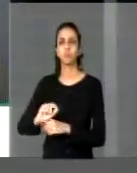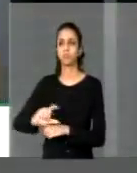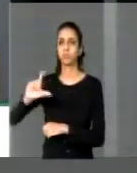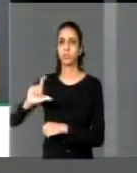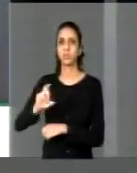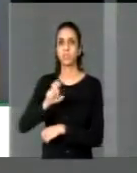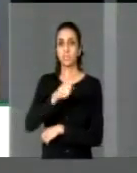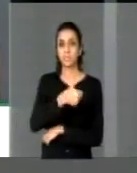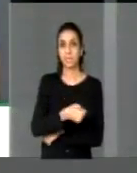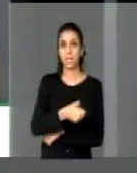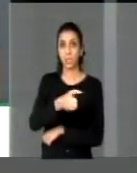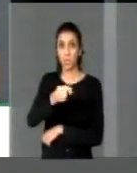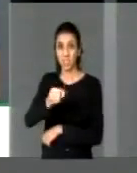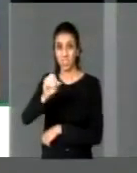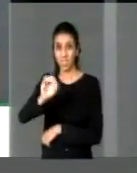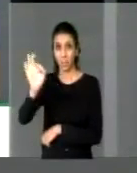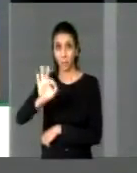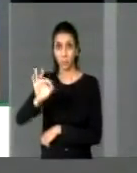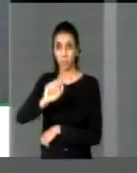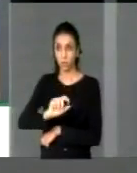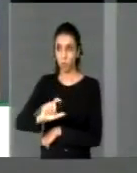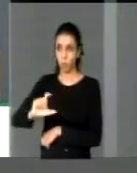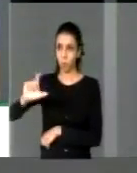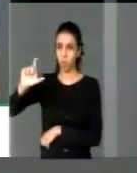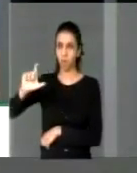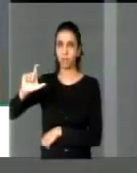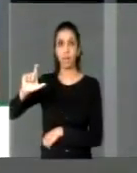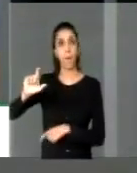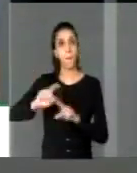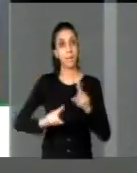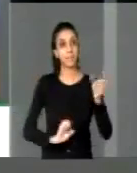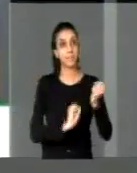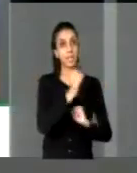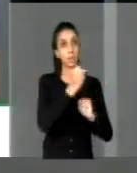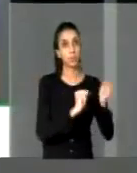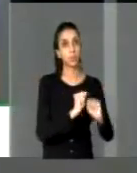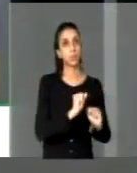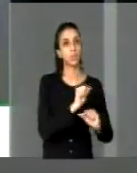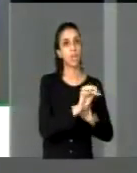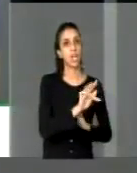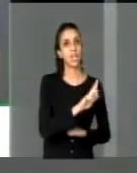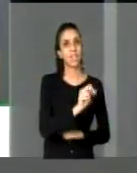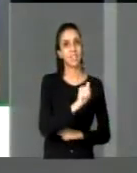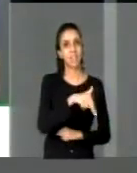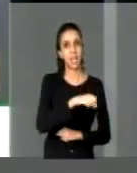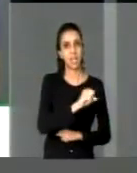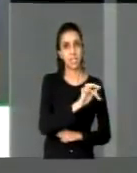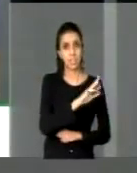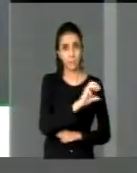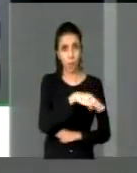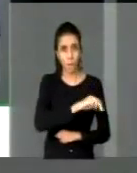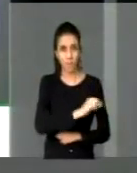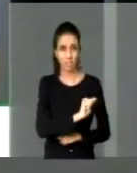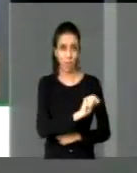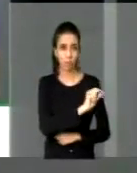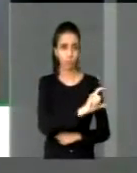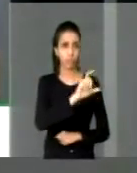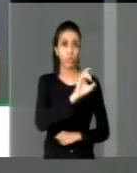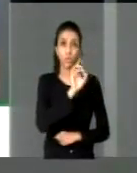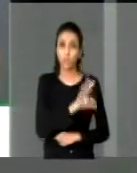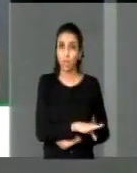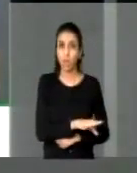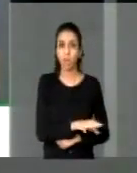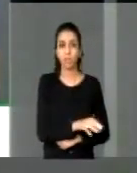de 180%, enquanto a indústria de transformação nesse mesmo período cresceu apenas